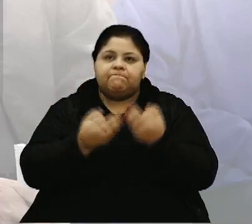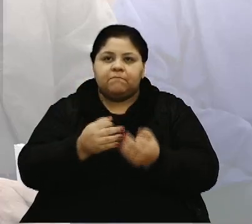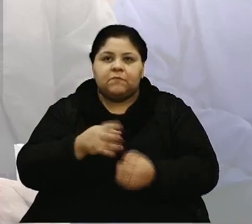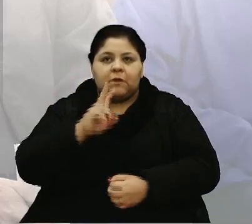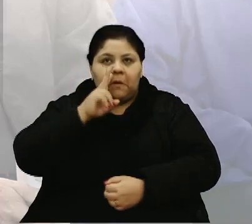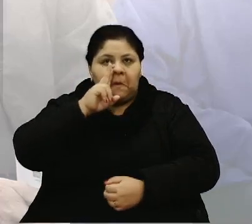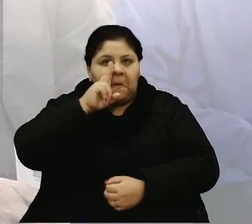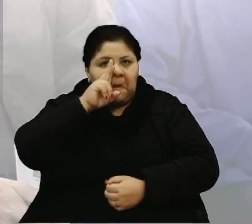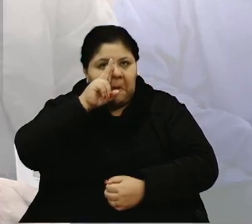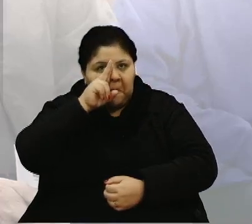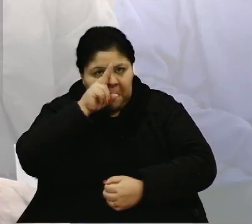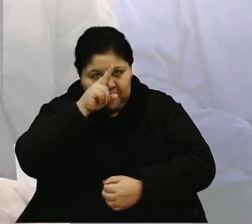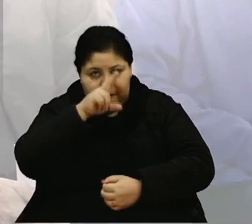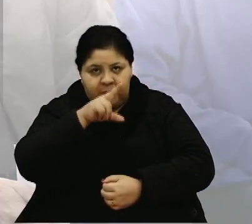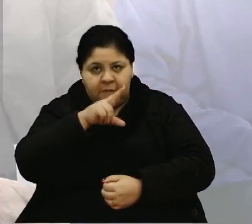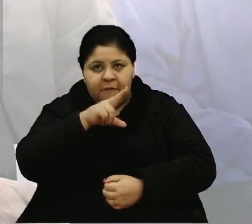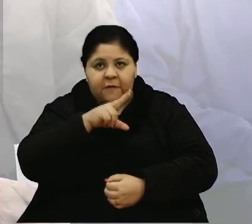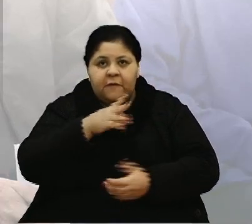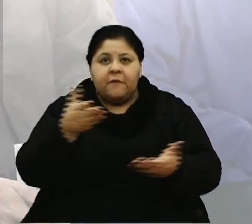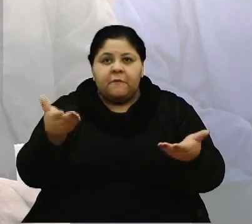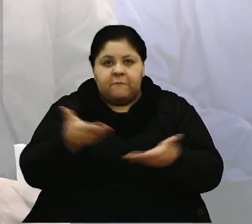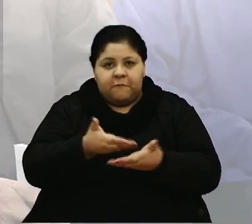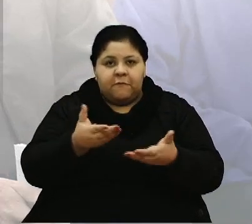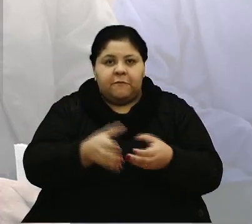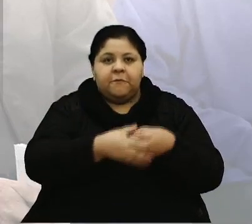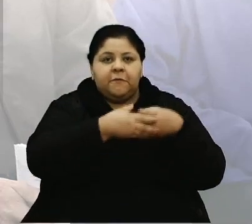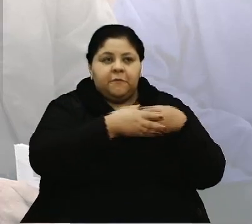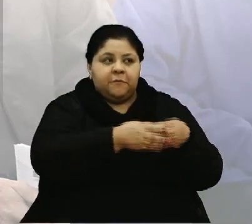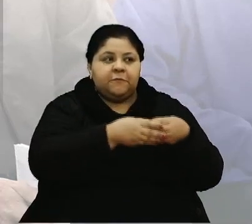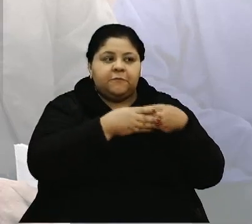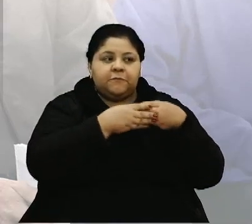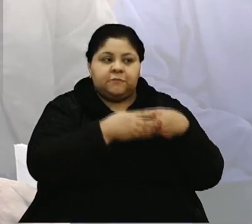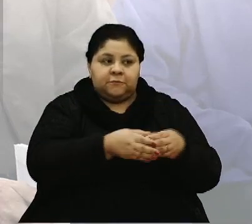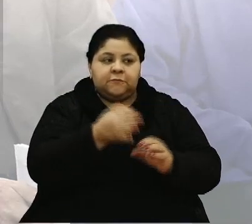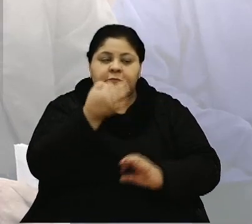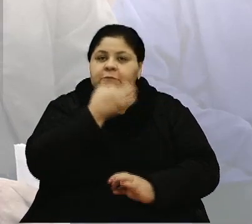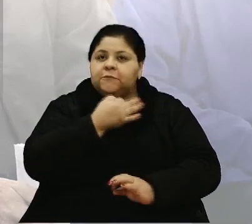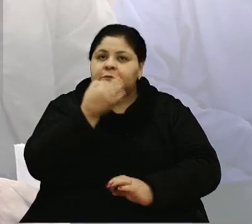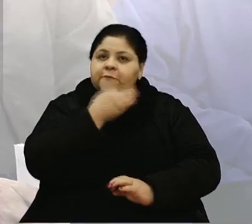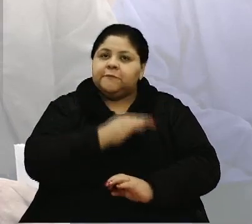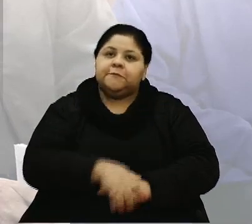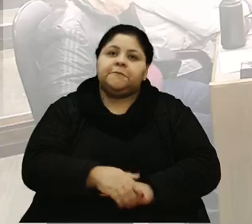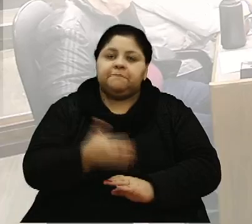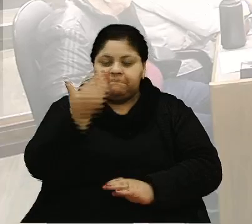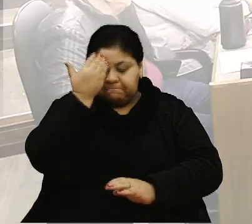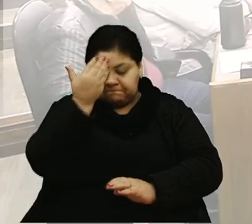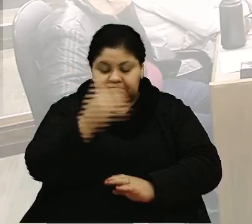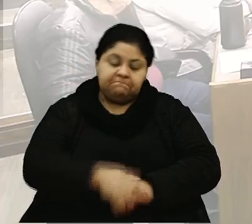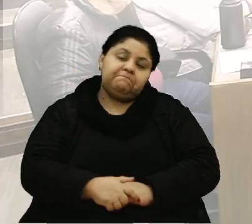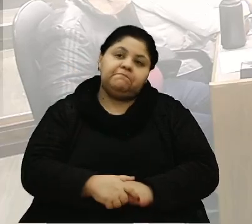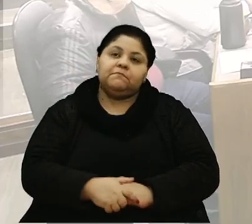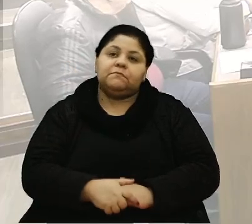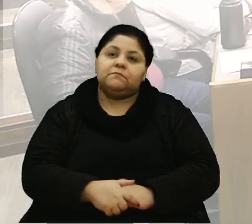que saíram da enchente e estão sobrevivendo aqui em Caxias do Sul. Obrigado.